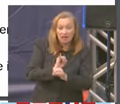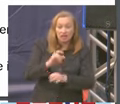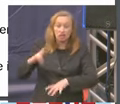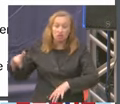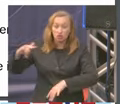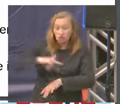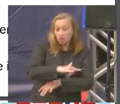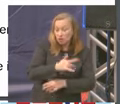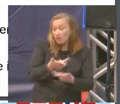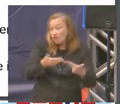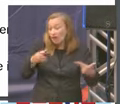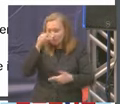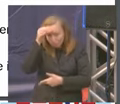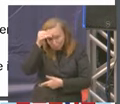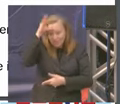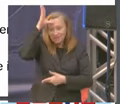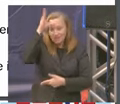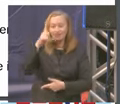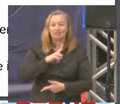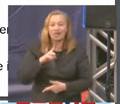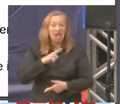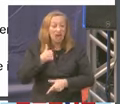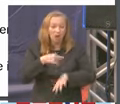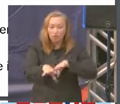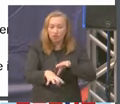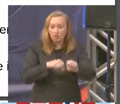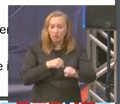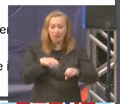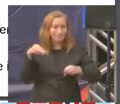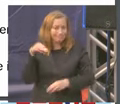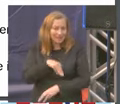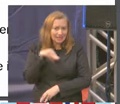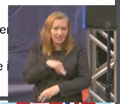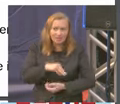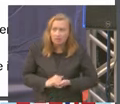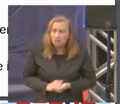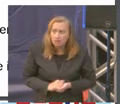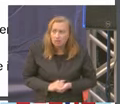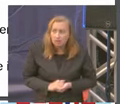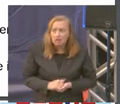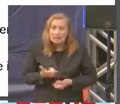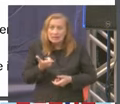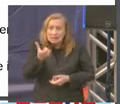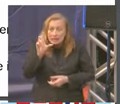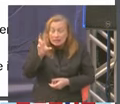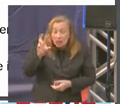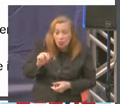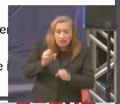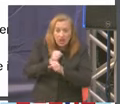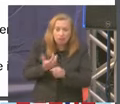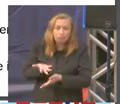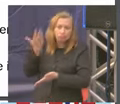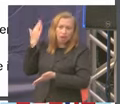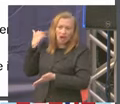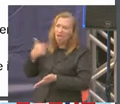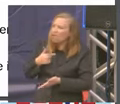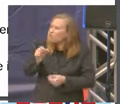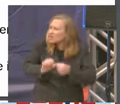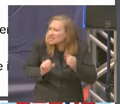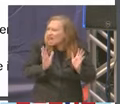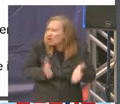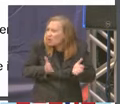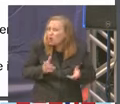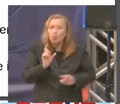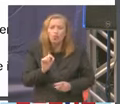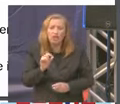de saberes. As pessoas, eu me formei em matemática há 50 anos atrás. O que eu faço de matemática? Não me dá uma equação